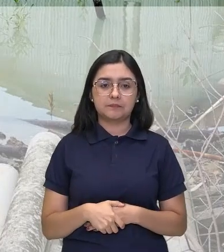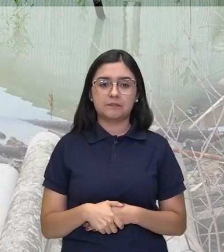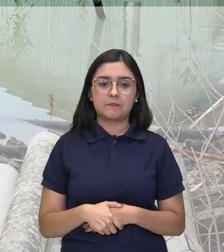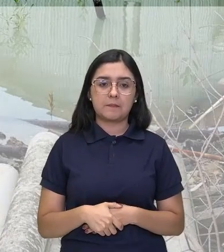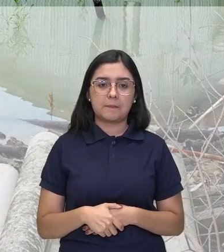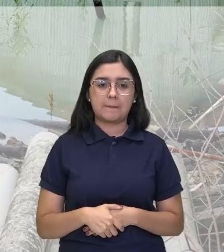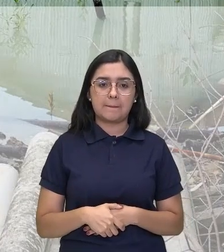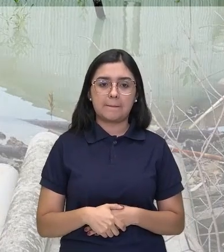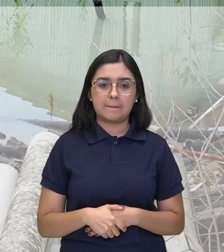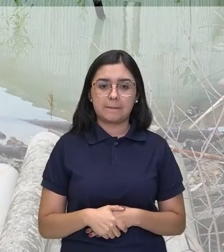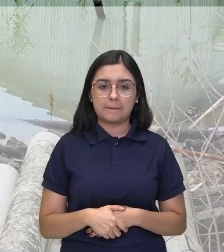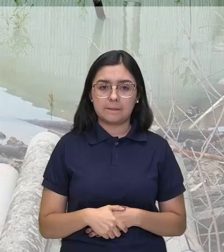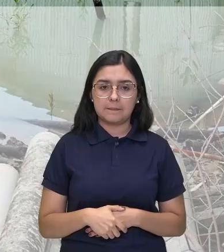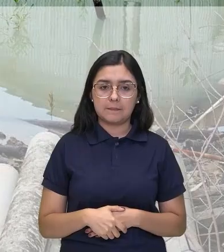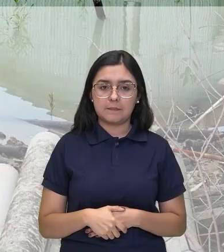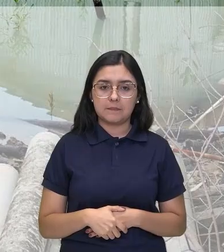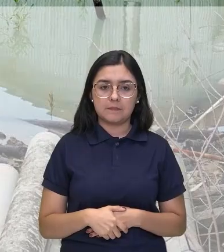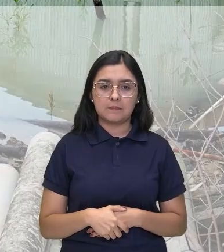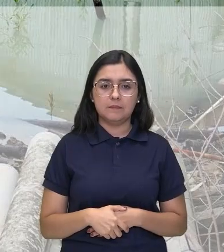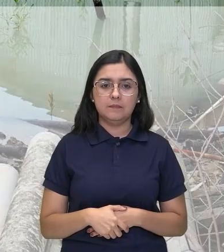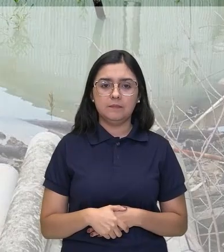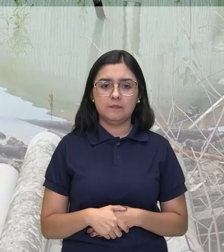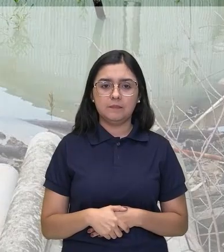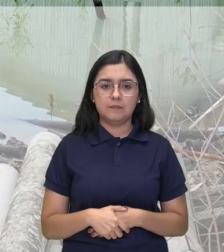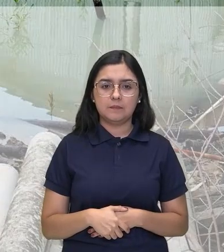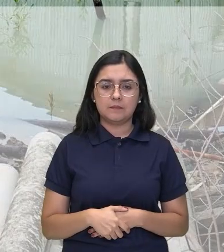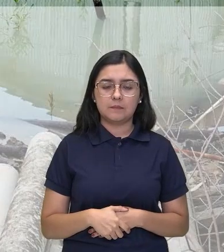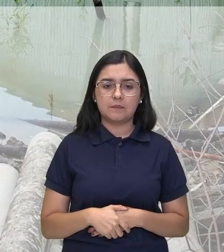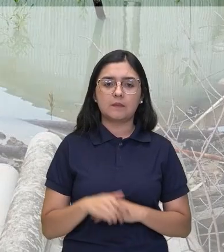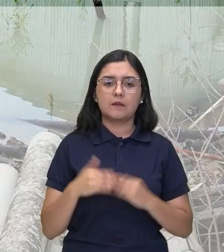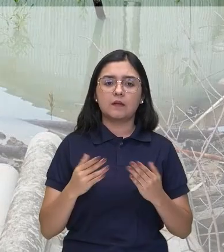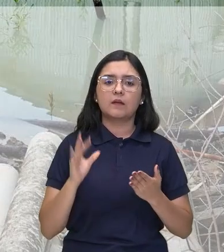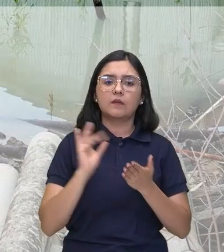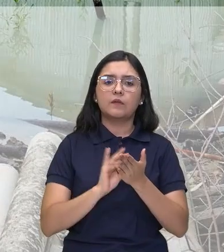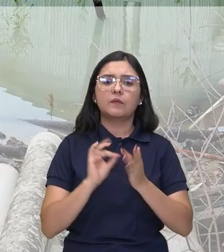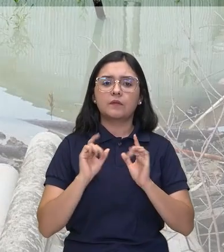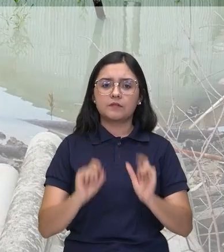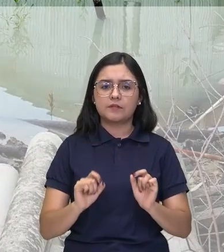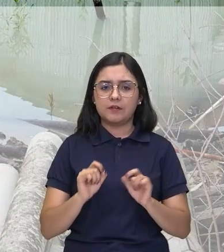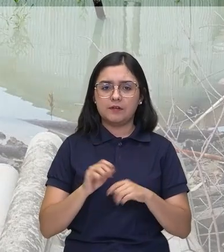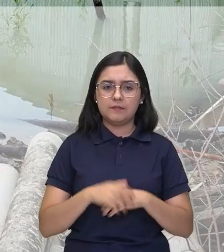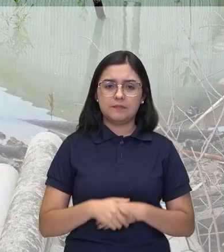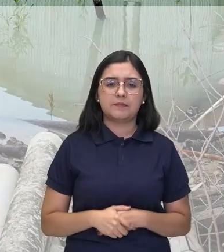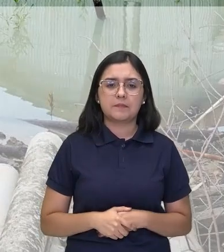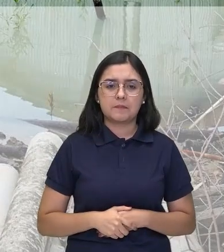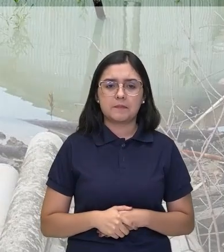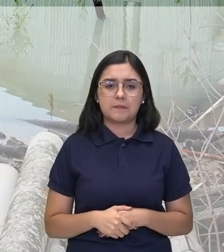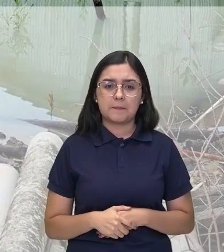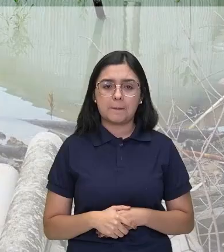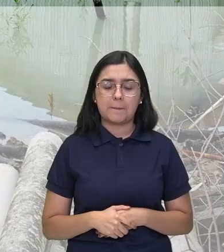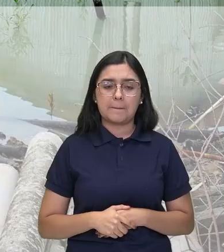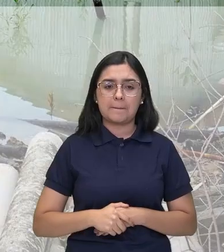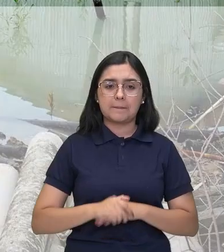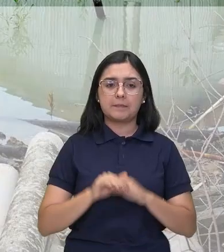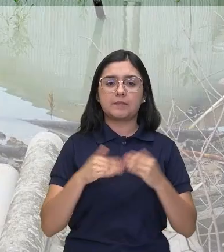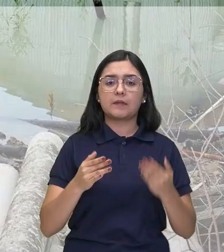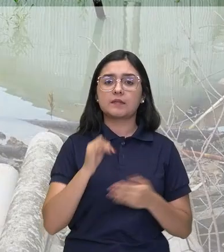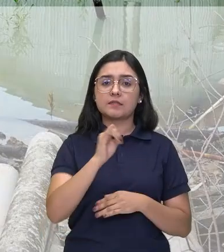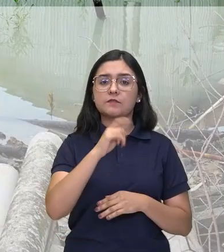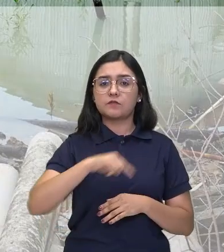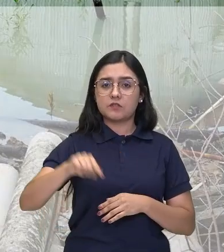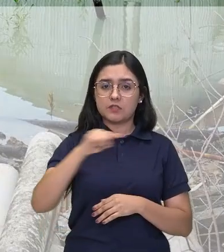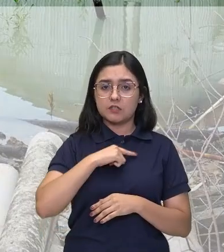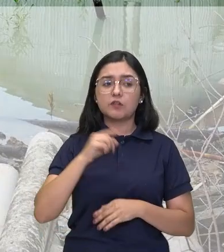do Amazon, livro, né? É do livro, uma realidade ali abstrata, né? Isso. Muito pelo contrário, se vocês forem dar